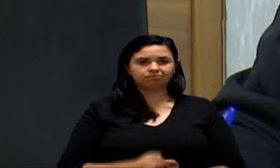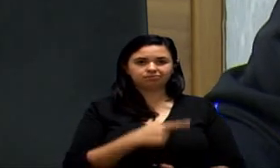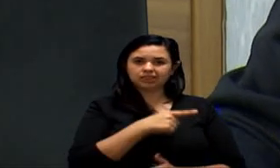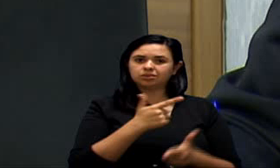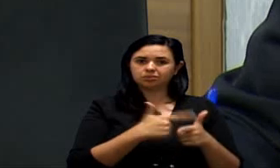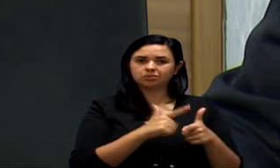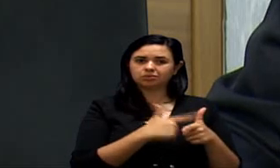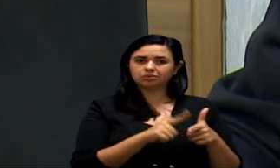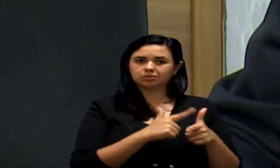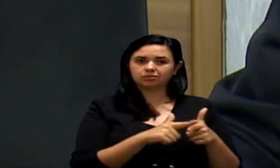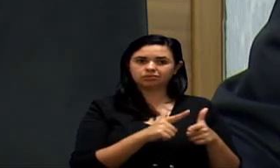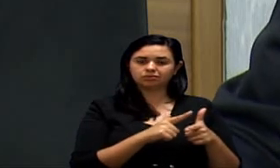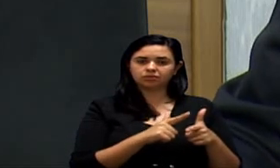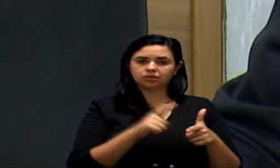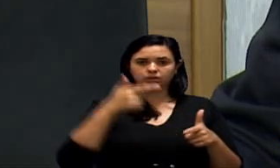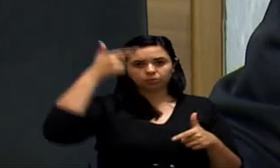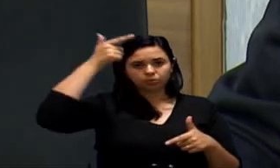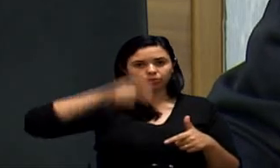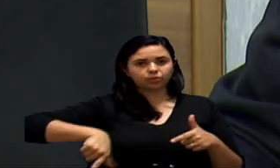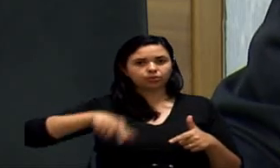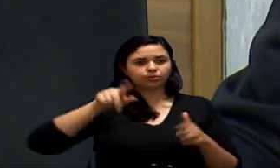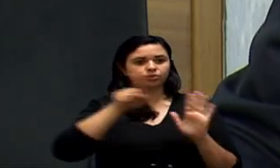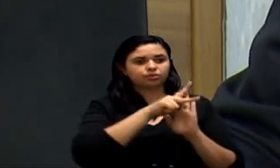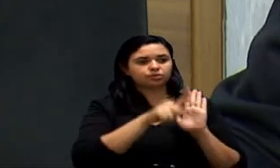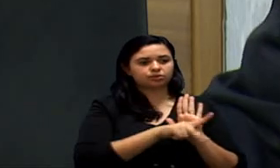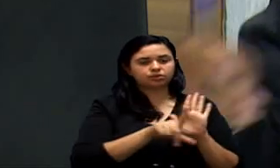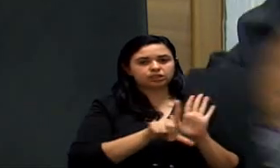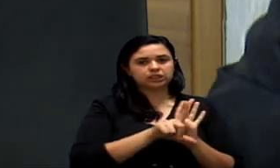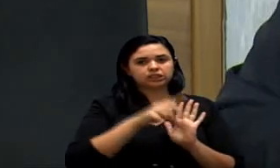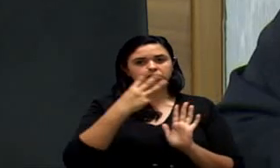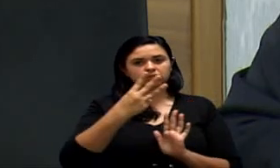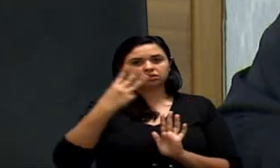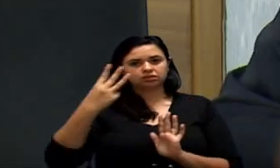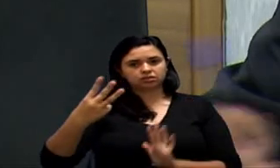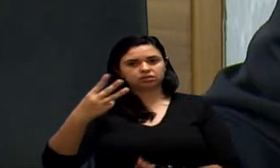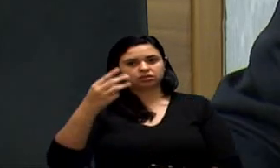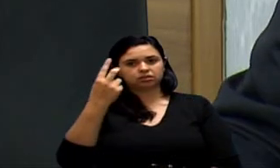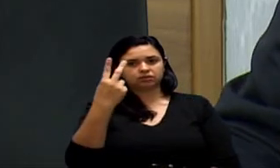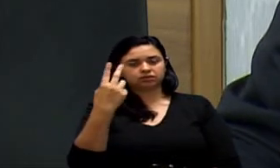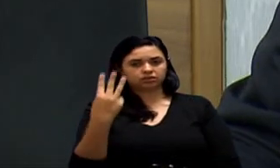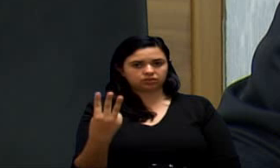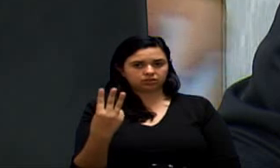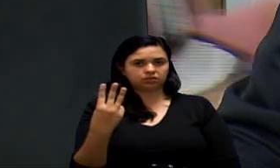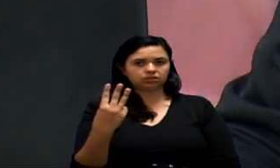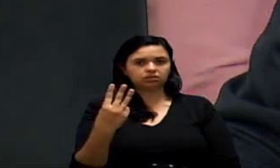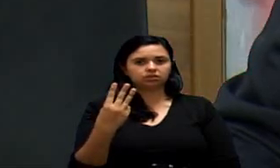este. O próximo é o projeto de lei 3323 do vereador Ítalo.